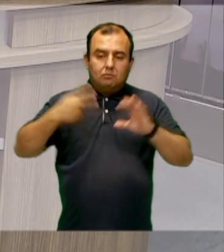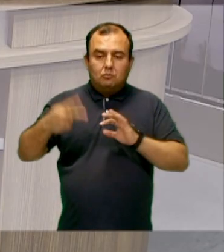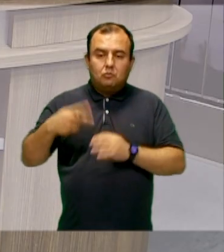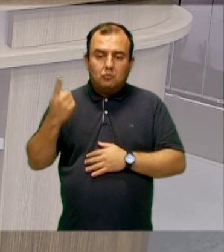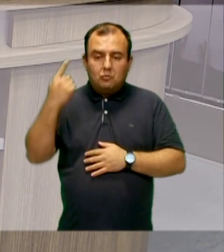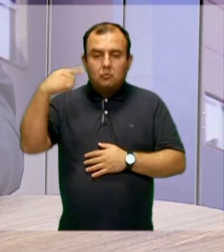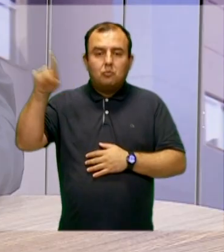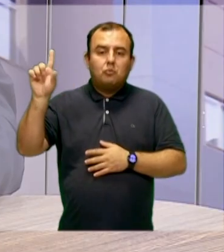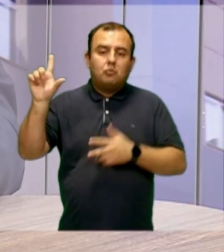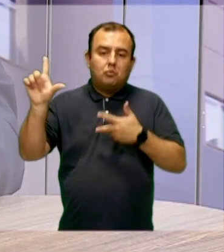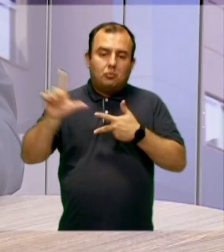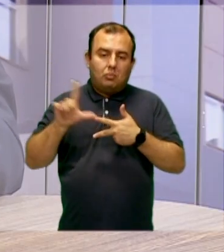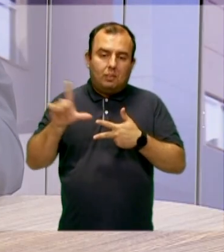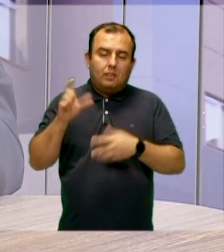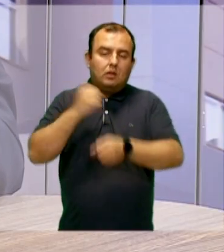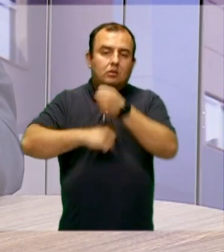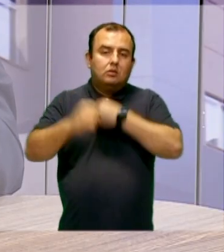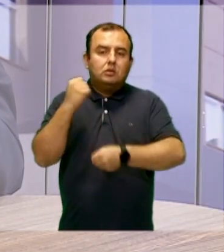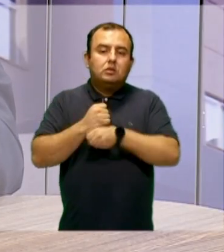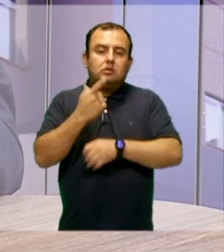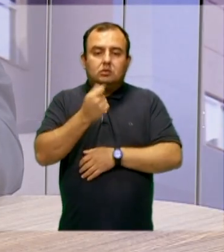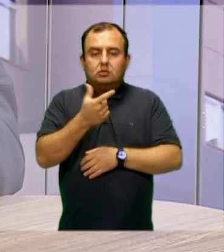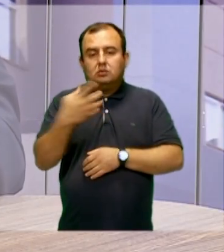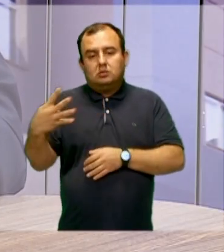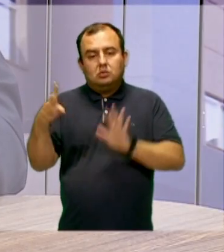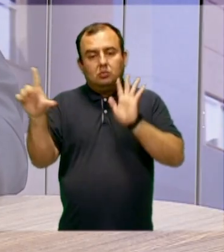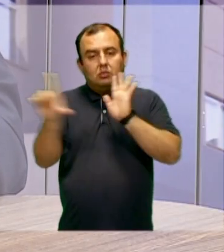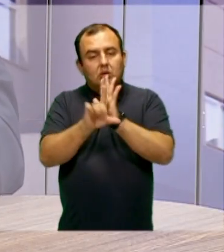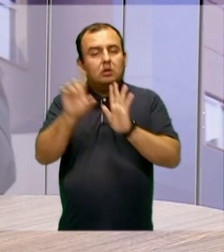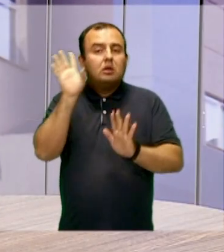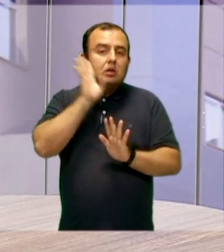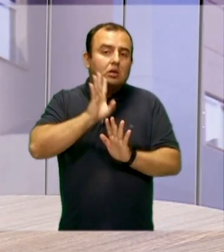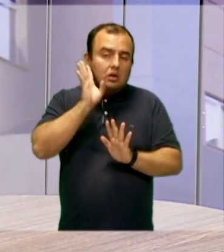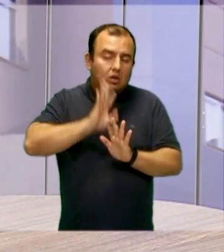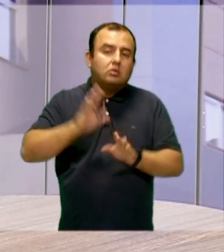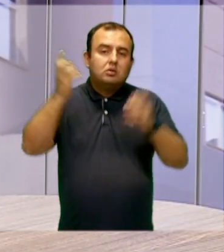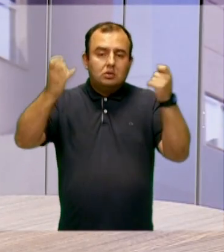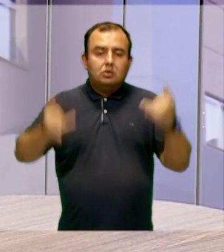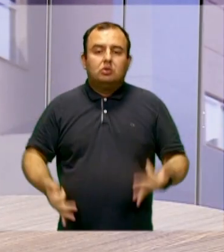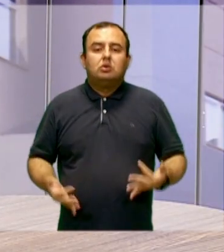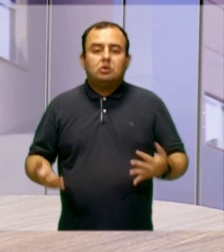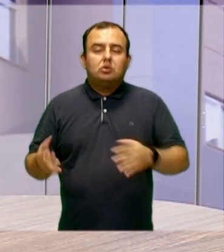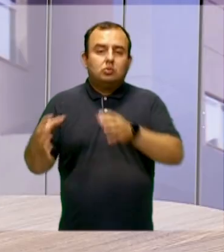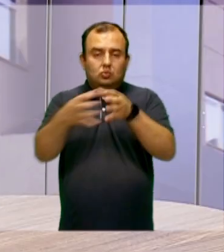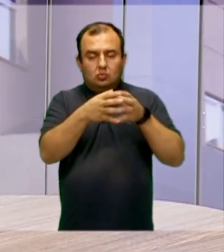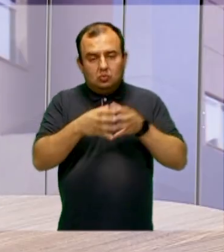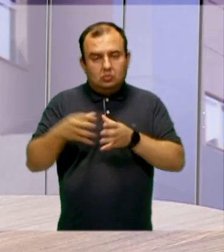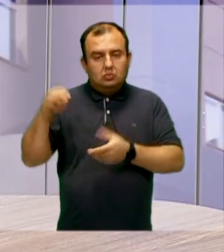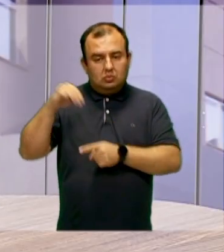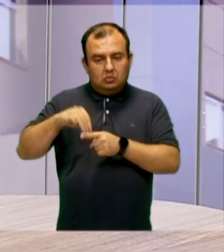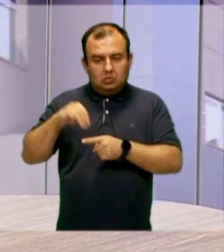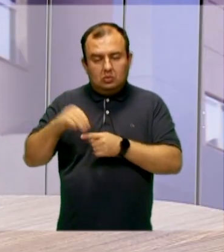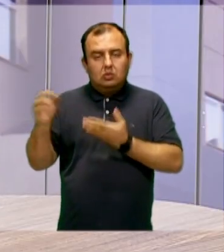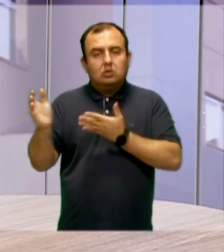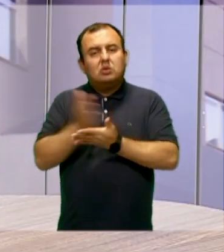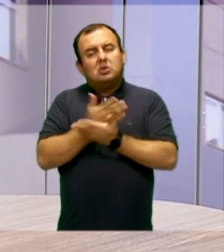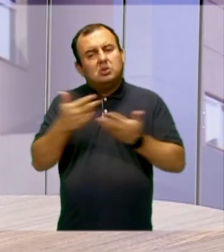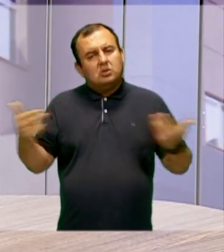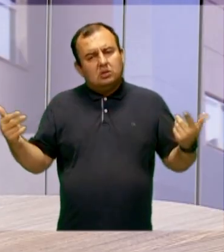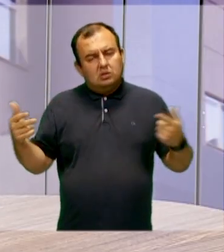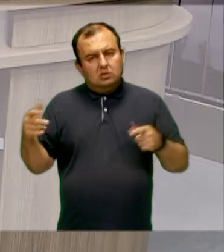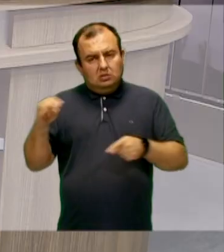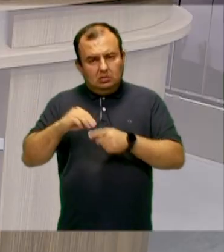última legislatura, em 2024. Uma lei muito bacana que destina esses itens às entidades do município. Então é algo que às vezes o município não vai usar, por